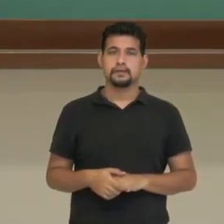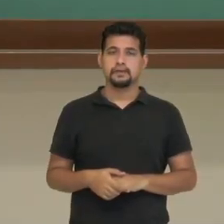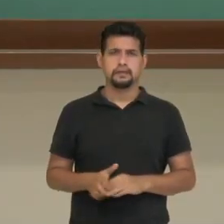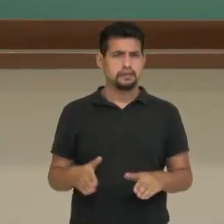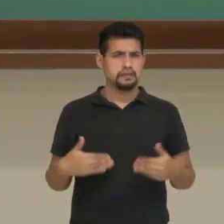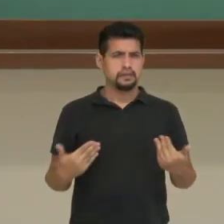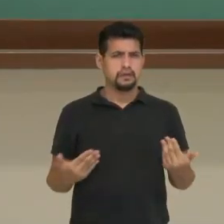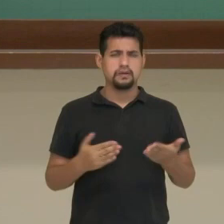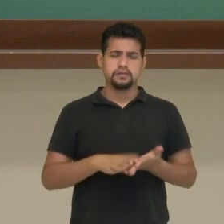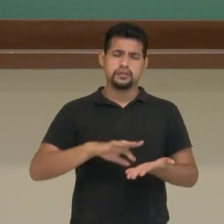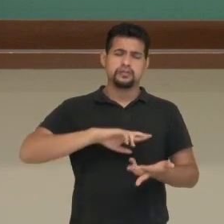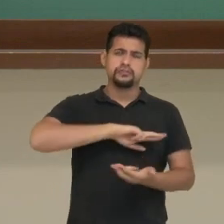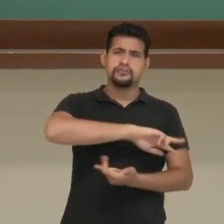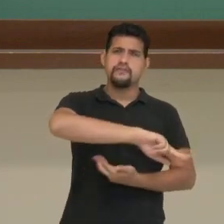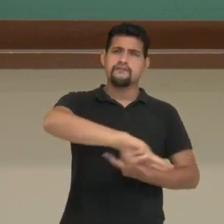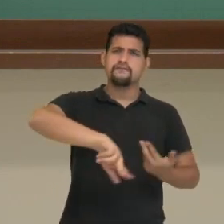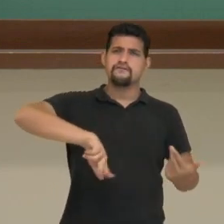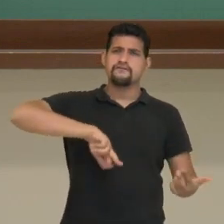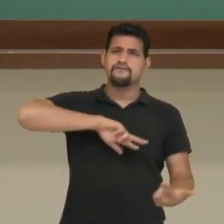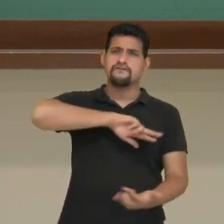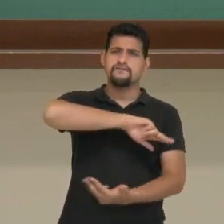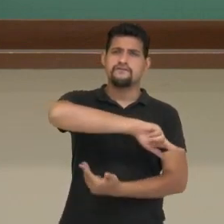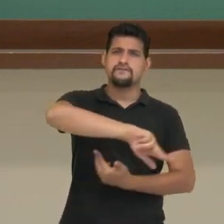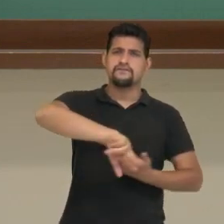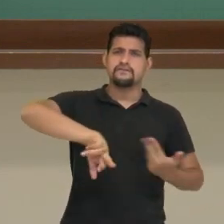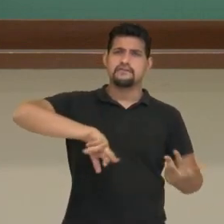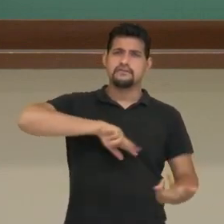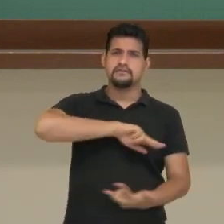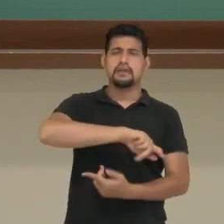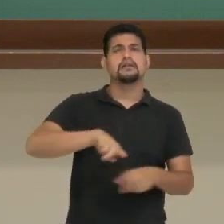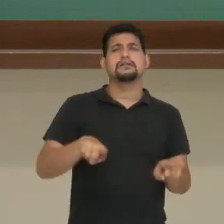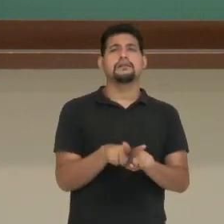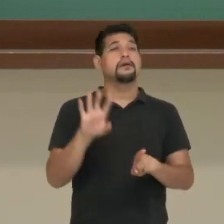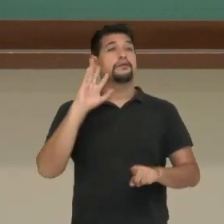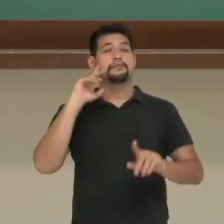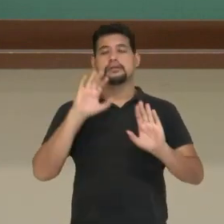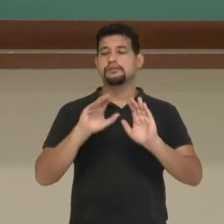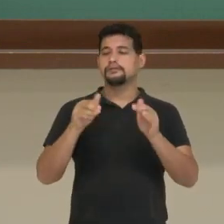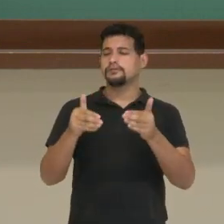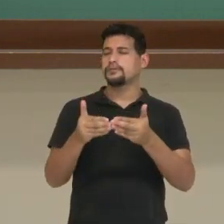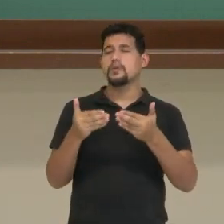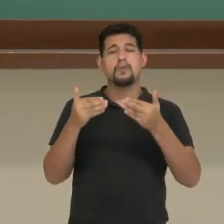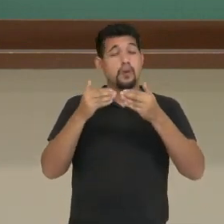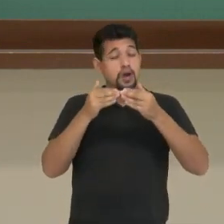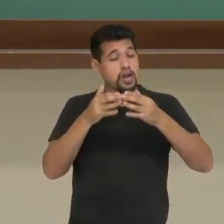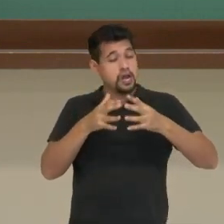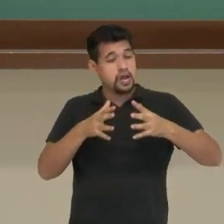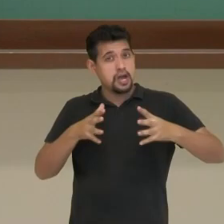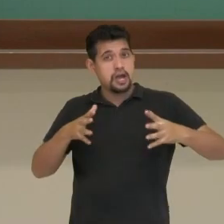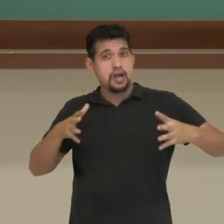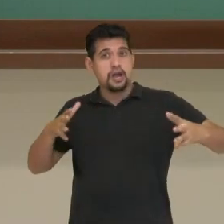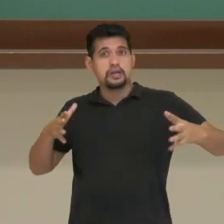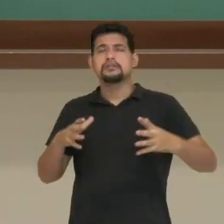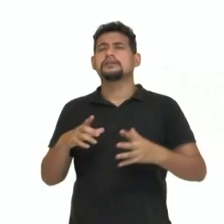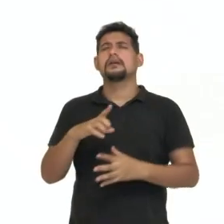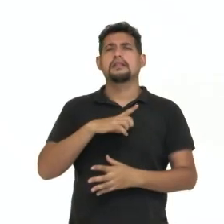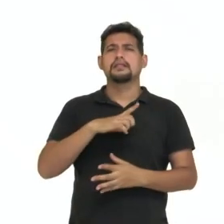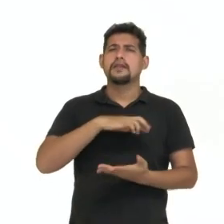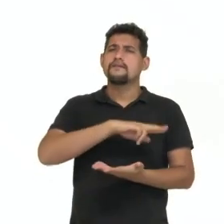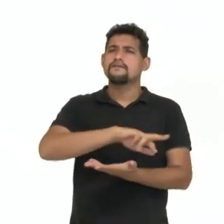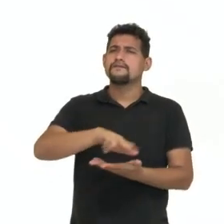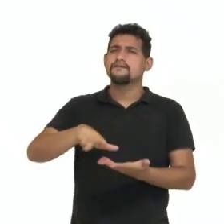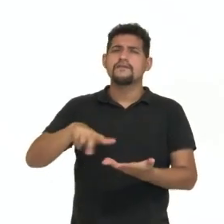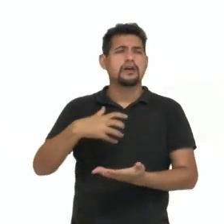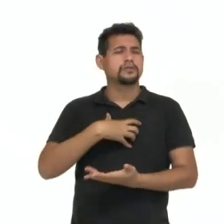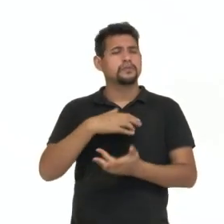Então, essa diversidade, essa grande diversidade, né? Então, é um grupo muito vasto. A gente tem muitos